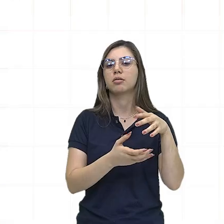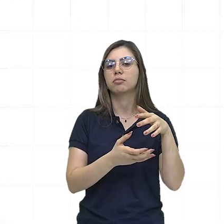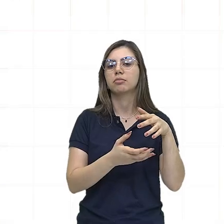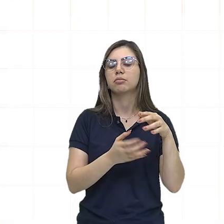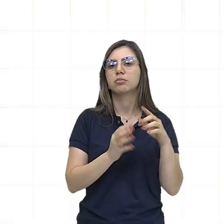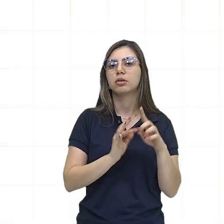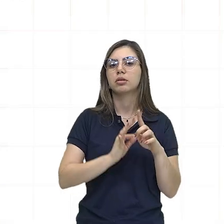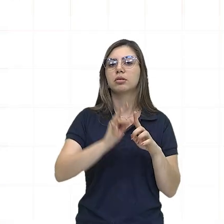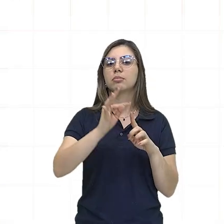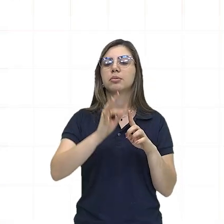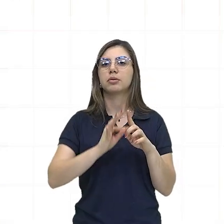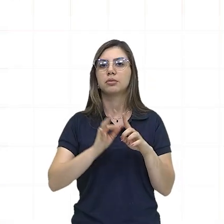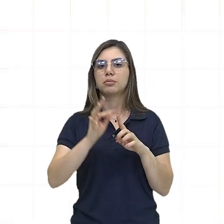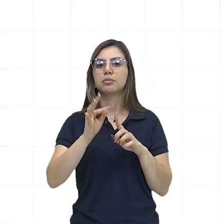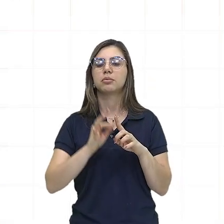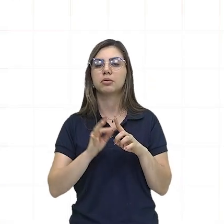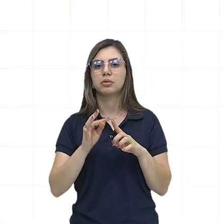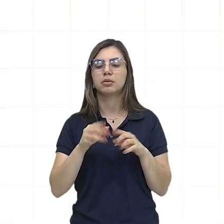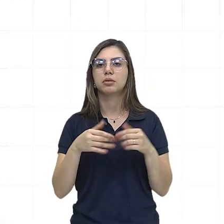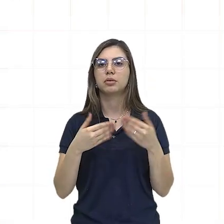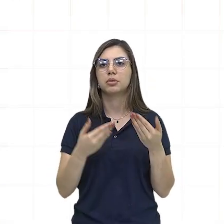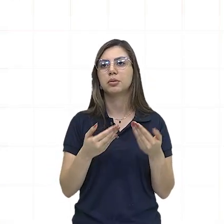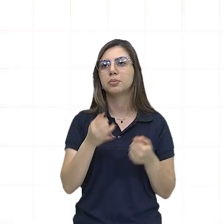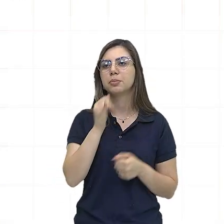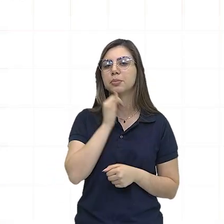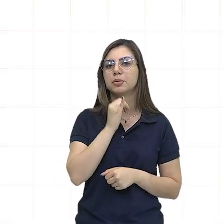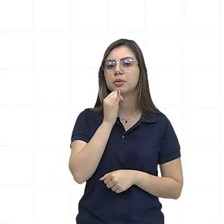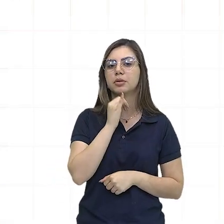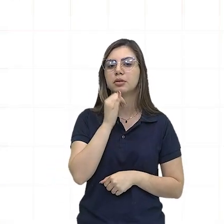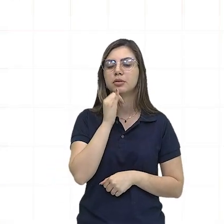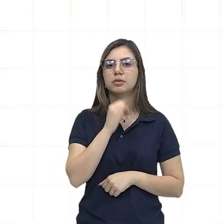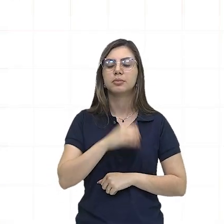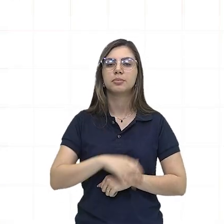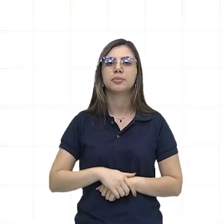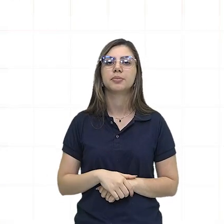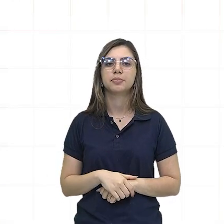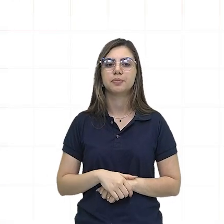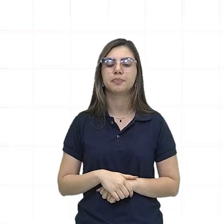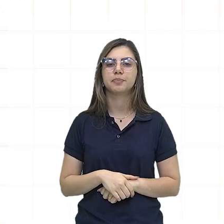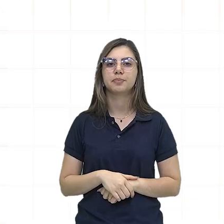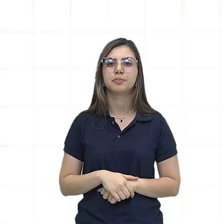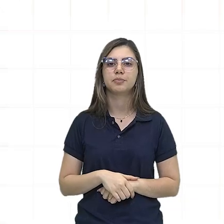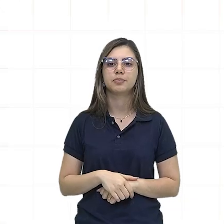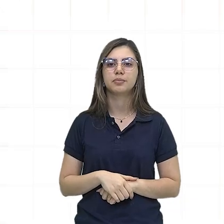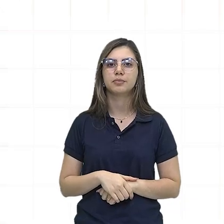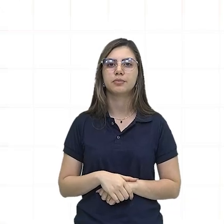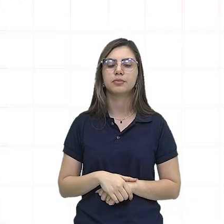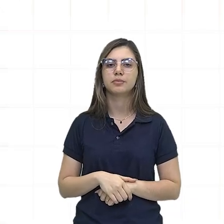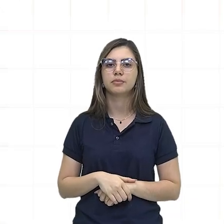tempo atmosférico, ele diz respeito às condições momentâneas